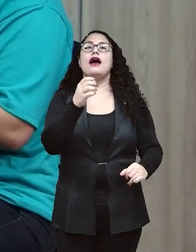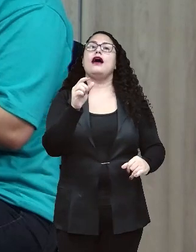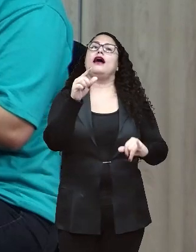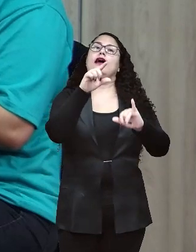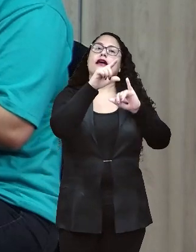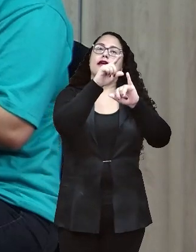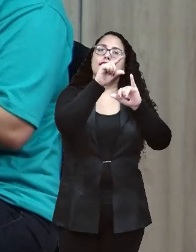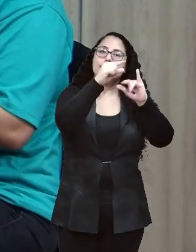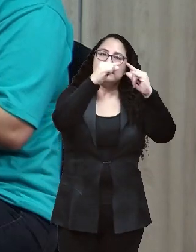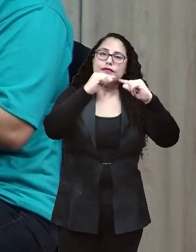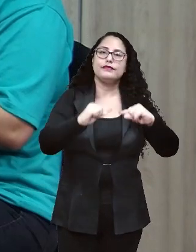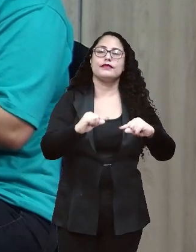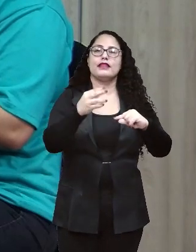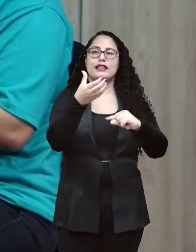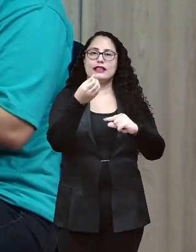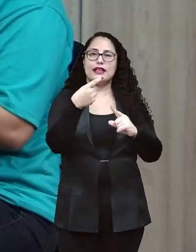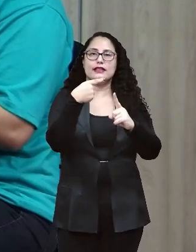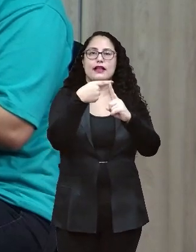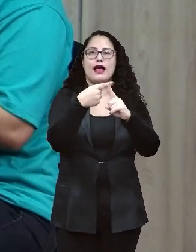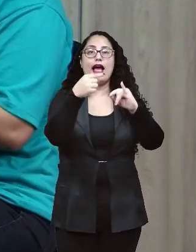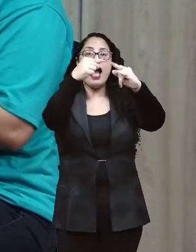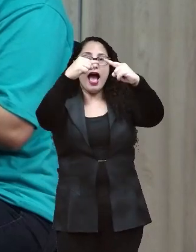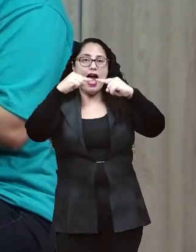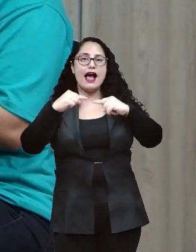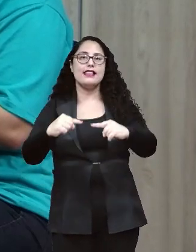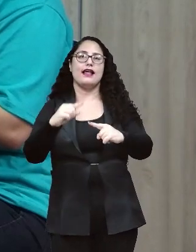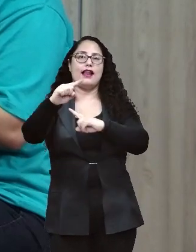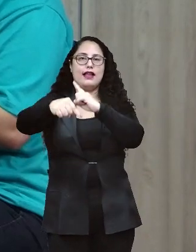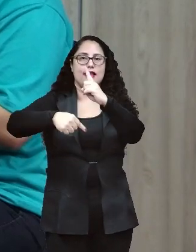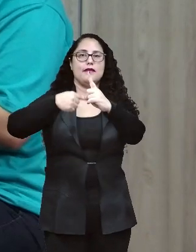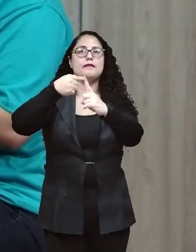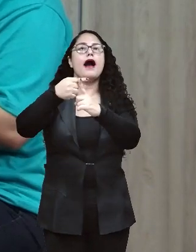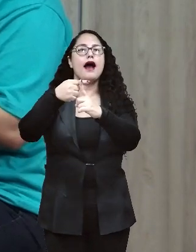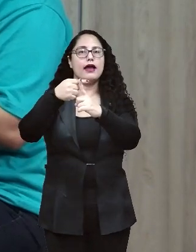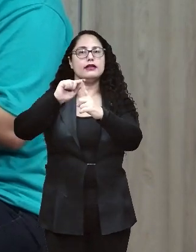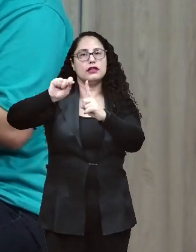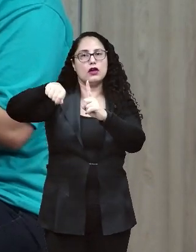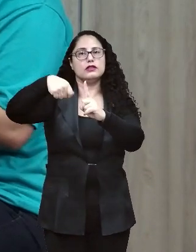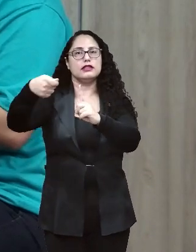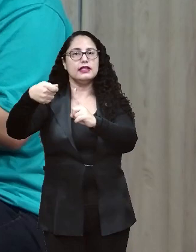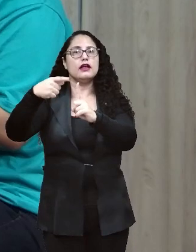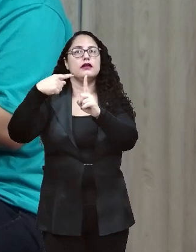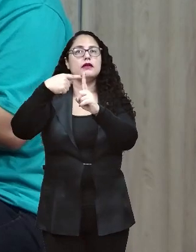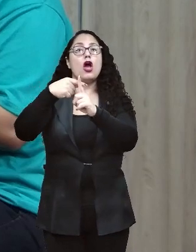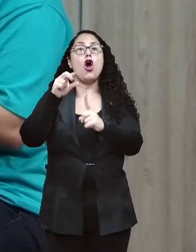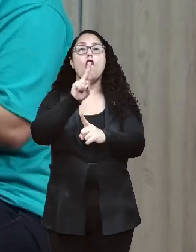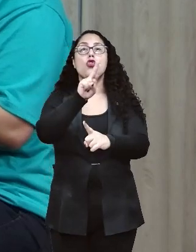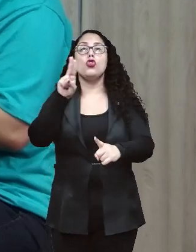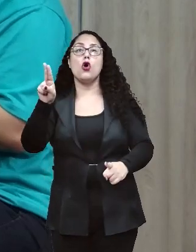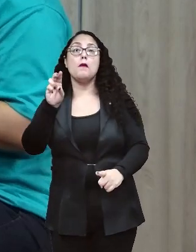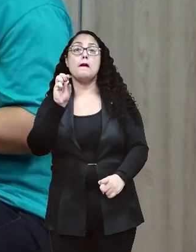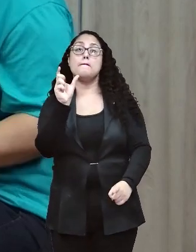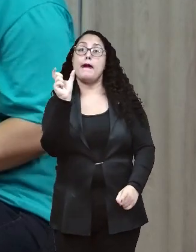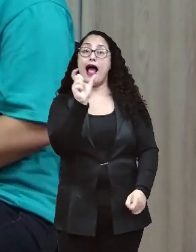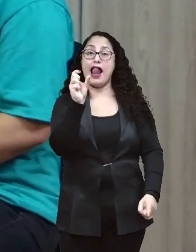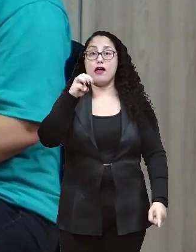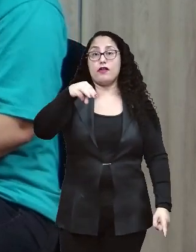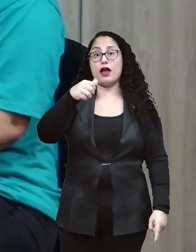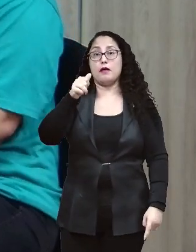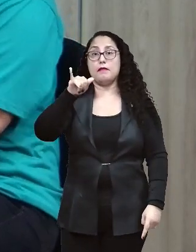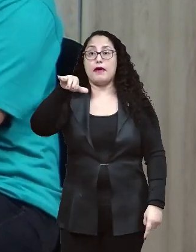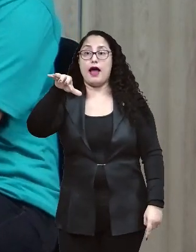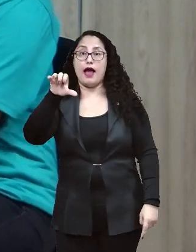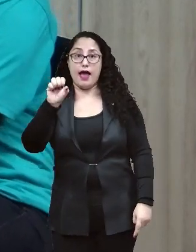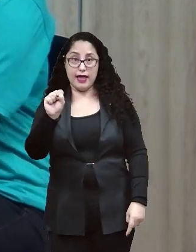arroba IFB 60 _ mais. Mais é o símbolo mais. É o nome mais. A palavra mais. A palavra mais,